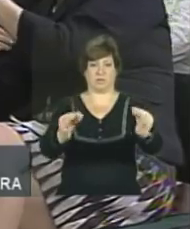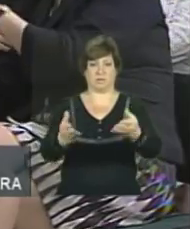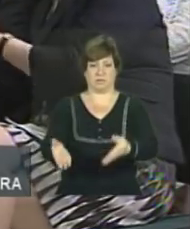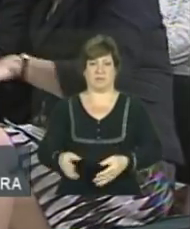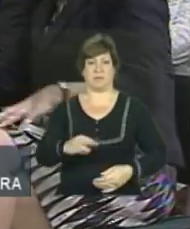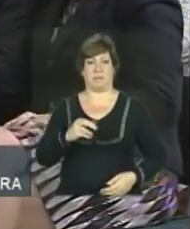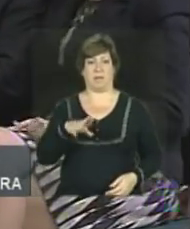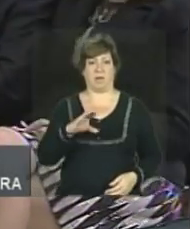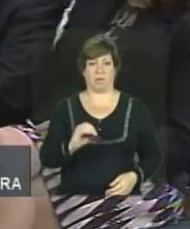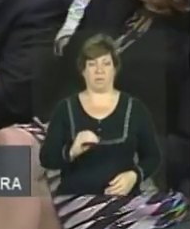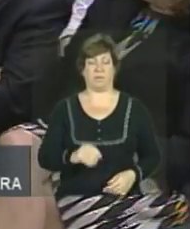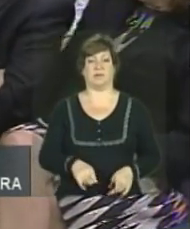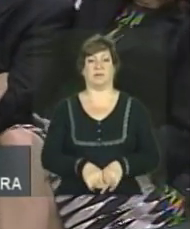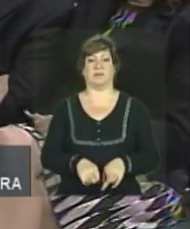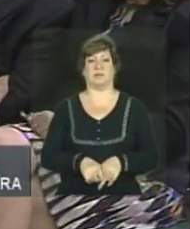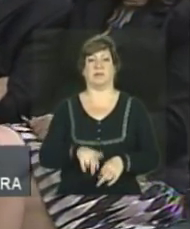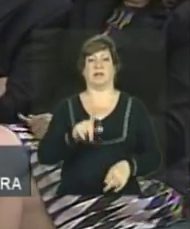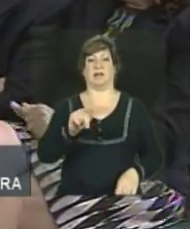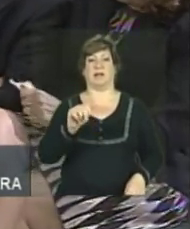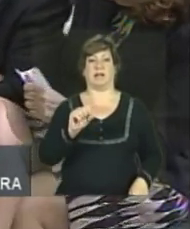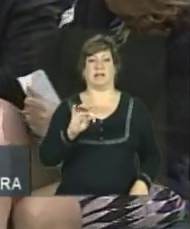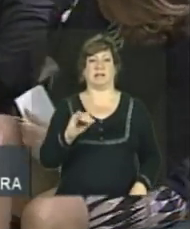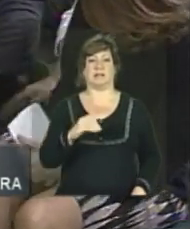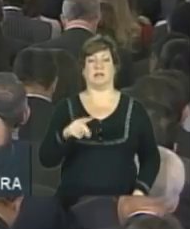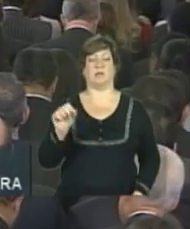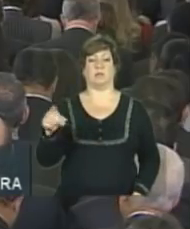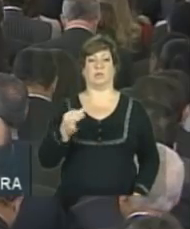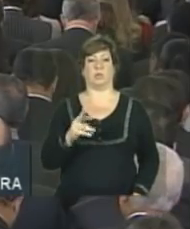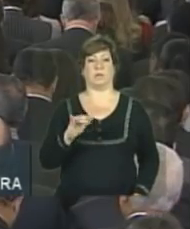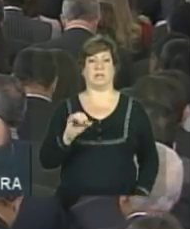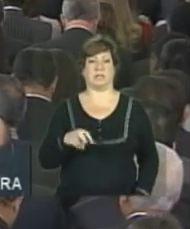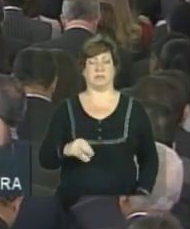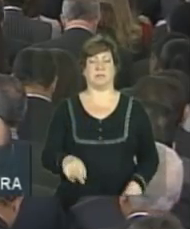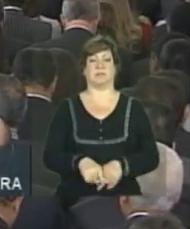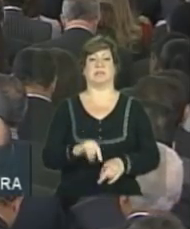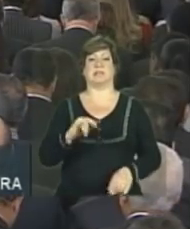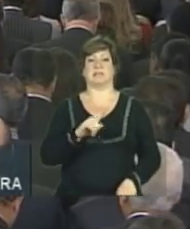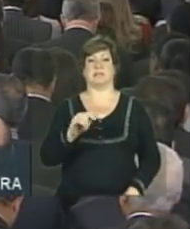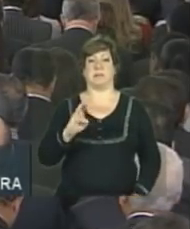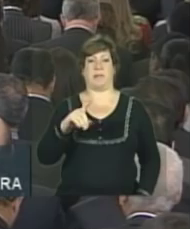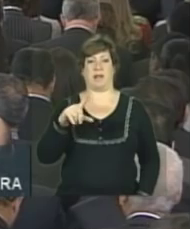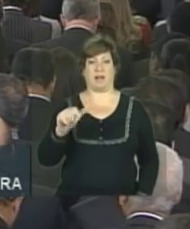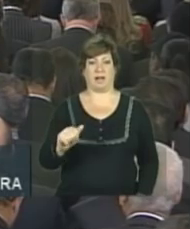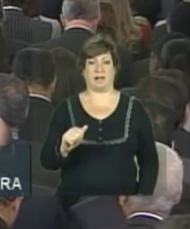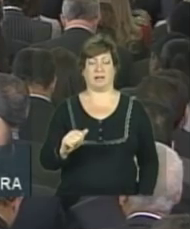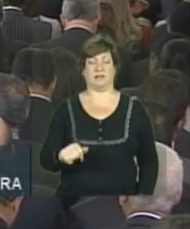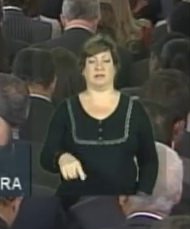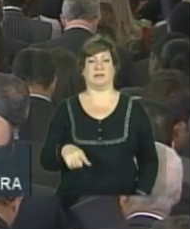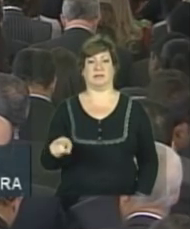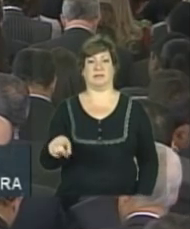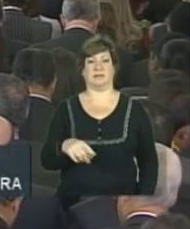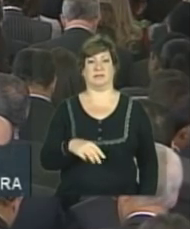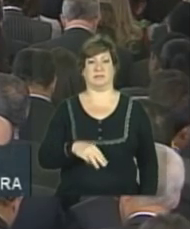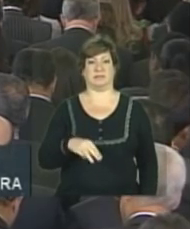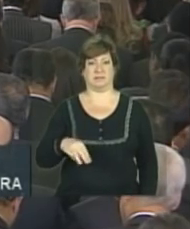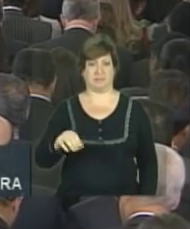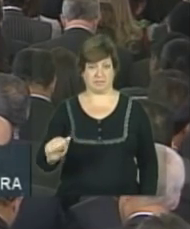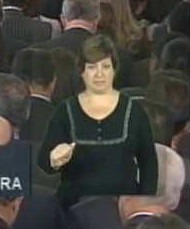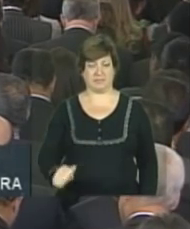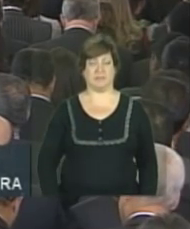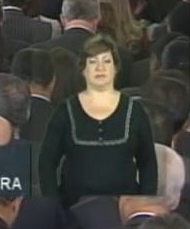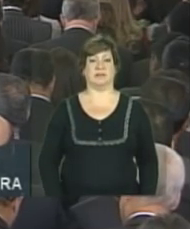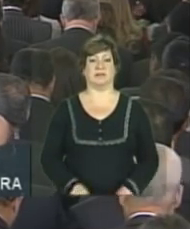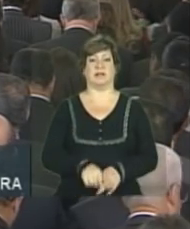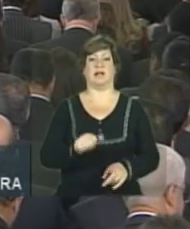Tecnologia, Gastão Dias Vieira, do Turismo, Isabela Teixeira, do Meio